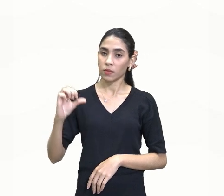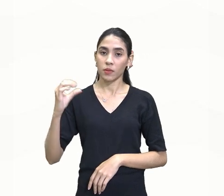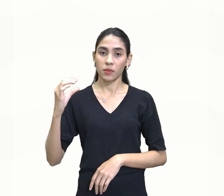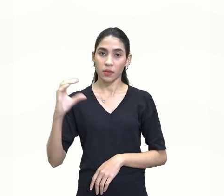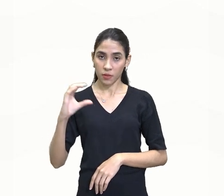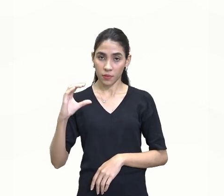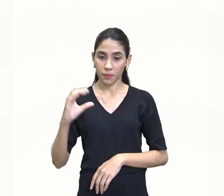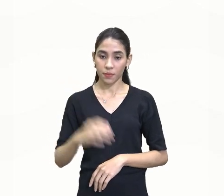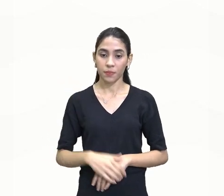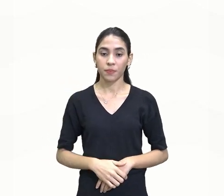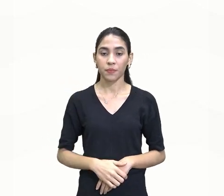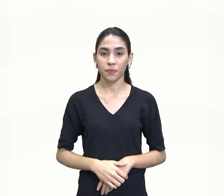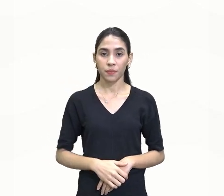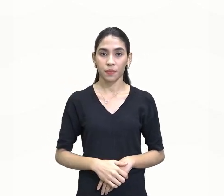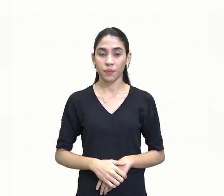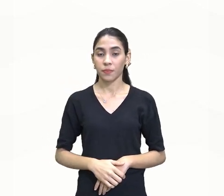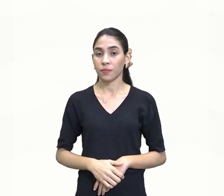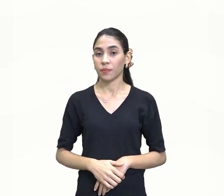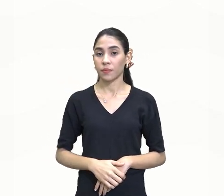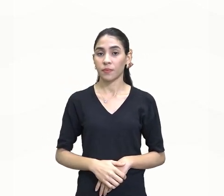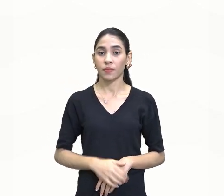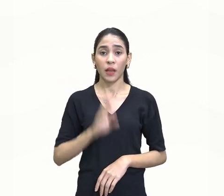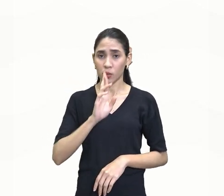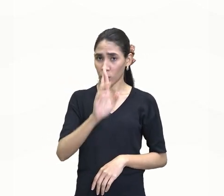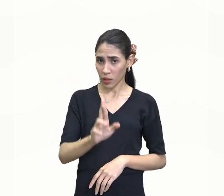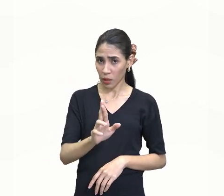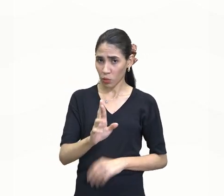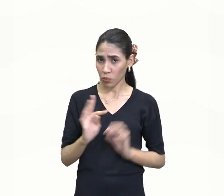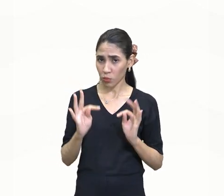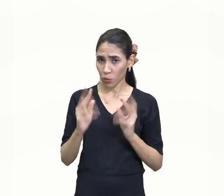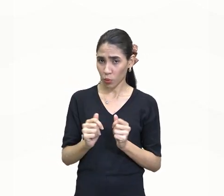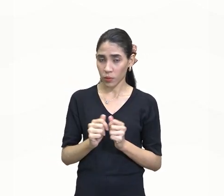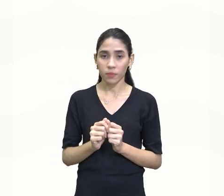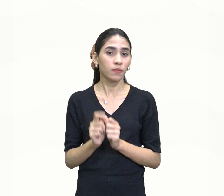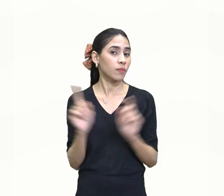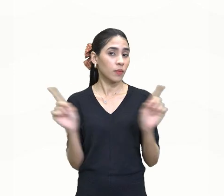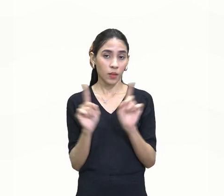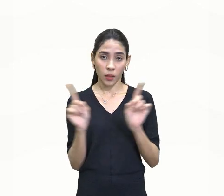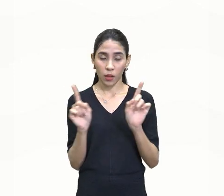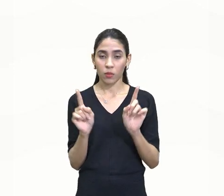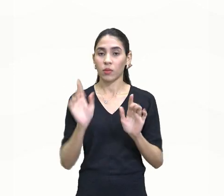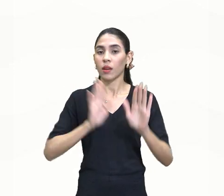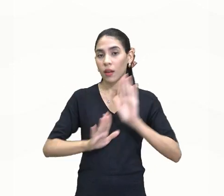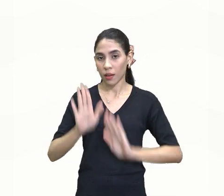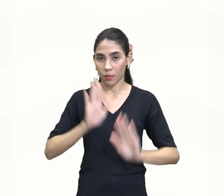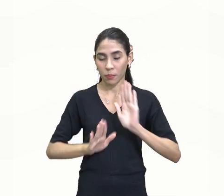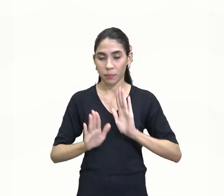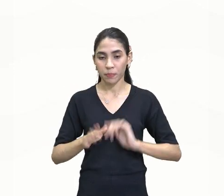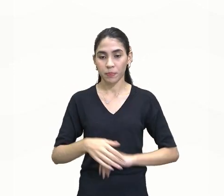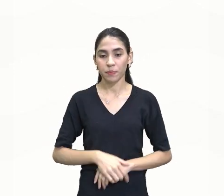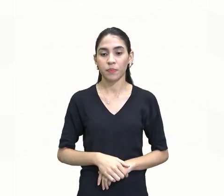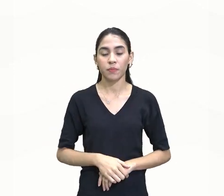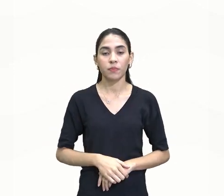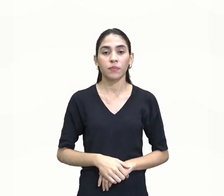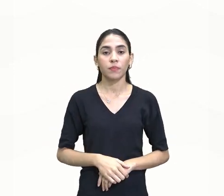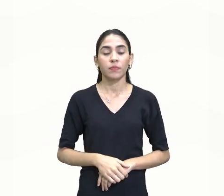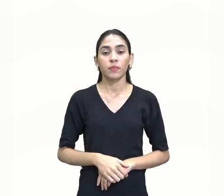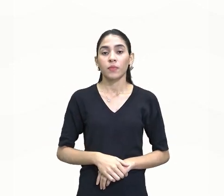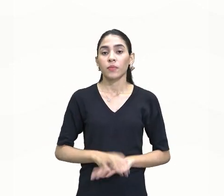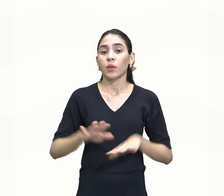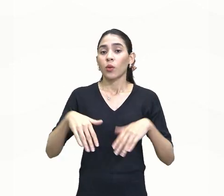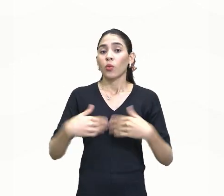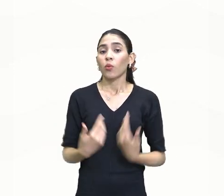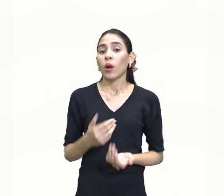114,49. Respondeu a pergunta? Não. Vamos lá. Muita calma nessa hora, porque ele está perguntando qual